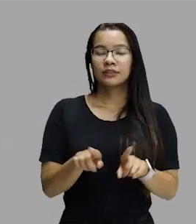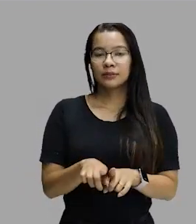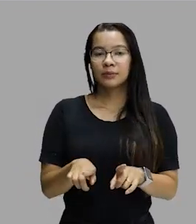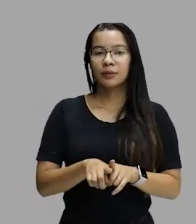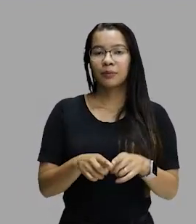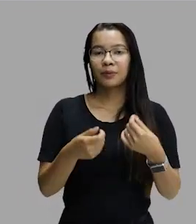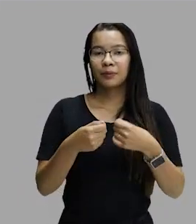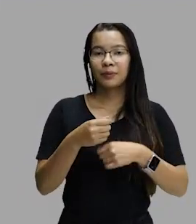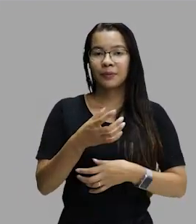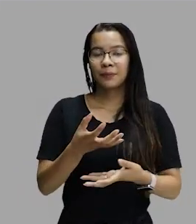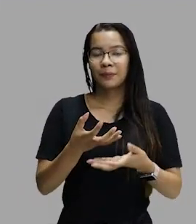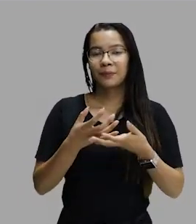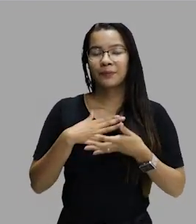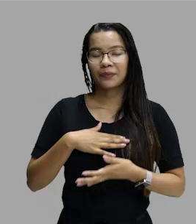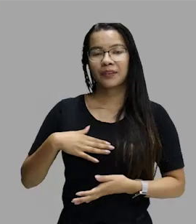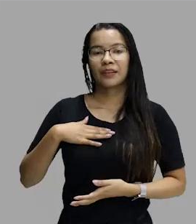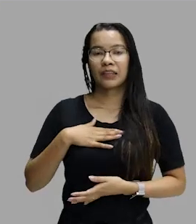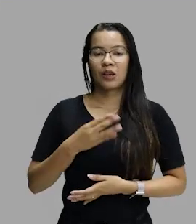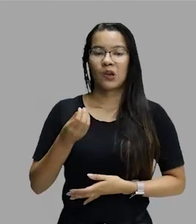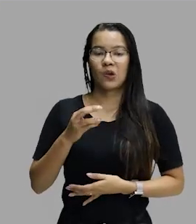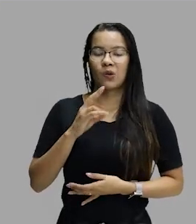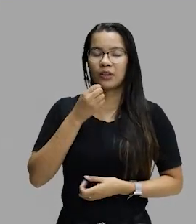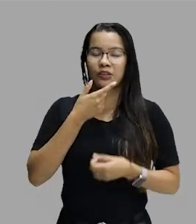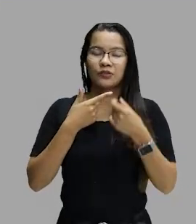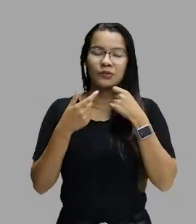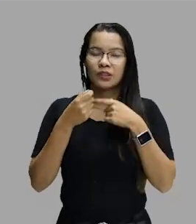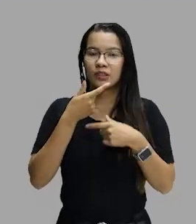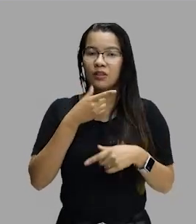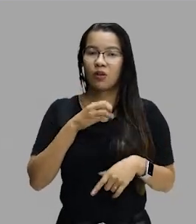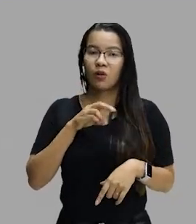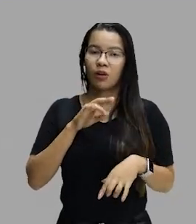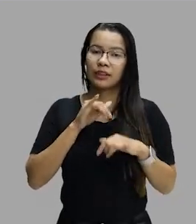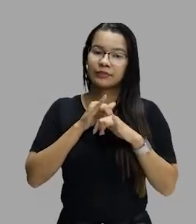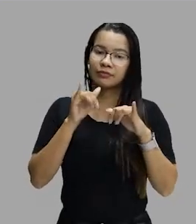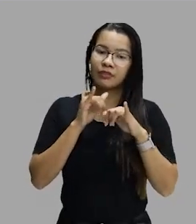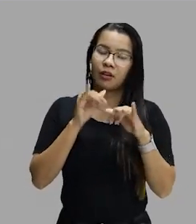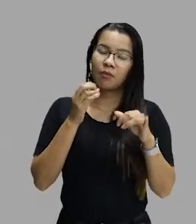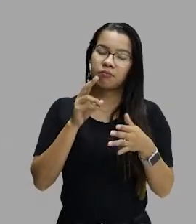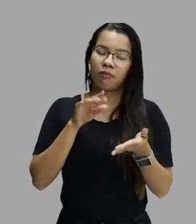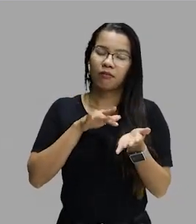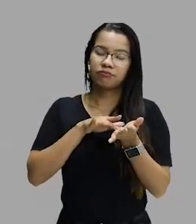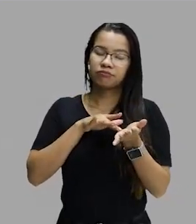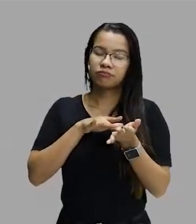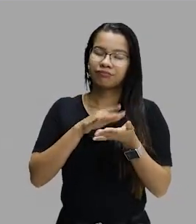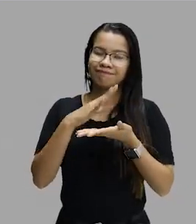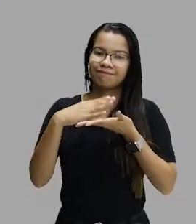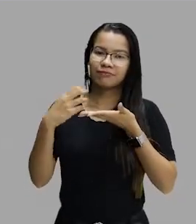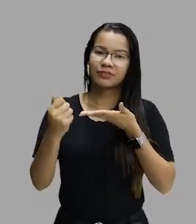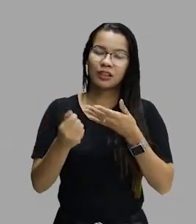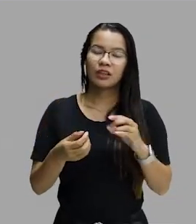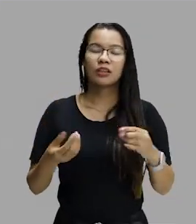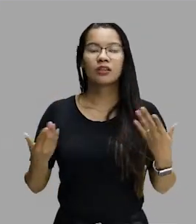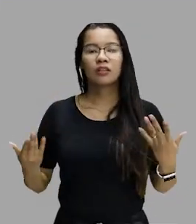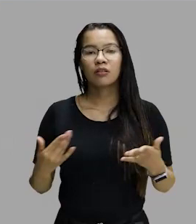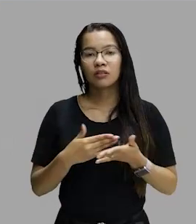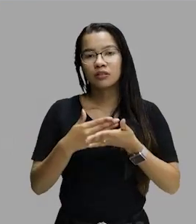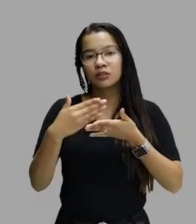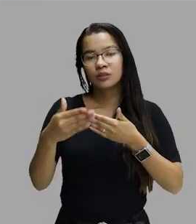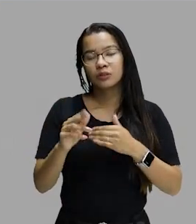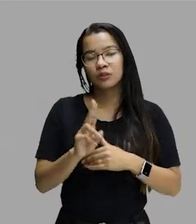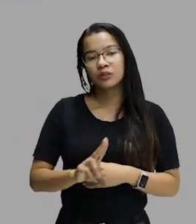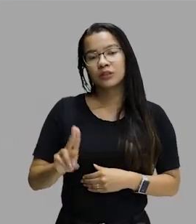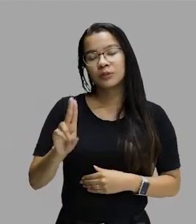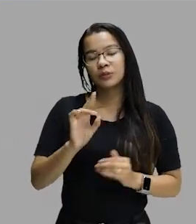querer agradar, entreter, informar, persuadir, e a partir daí vamos usando os gêneros